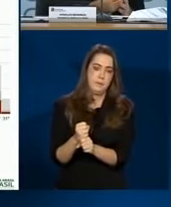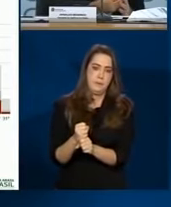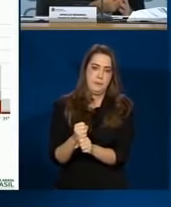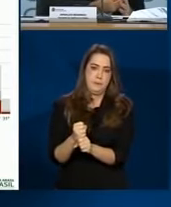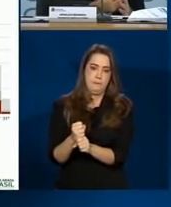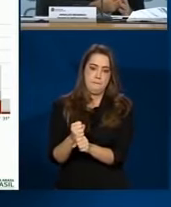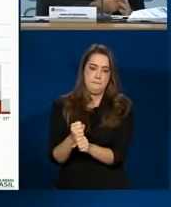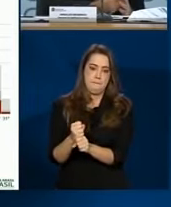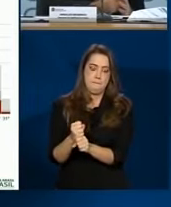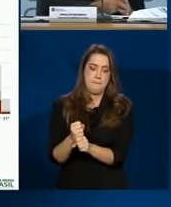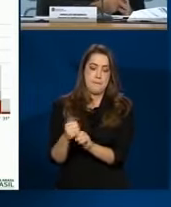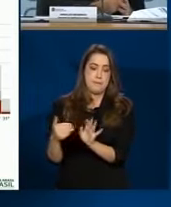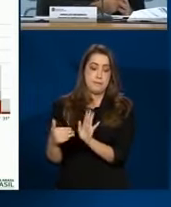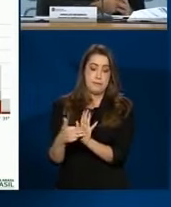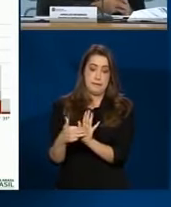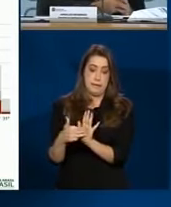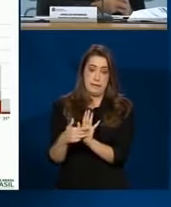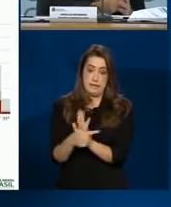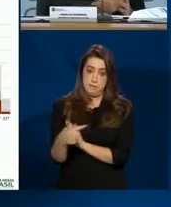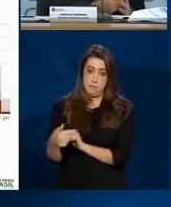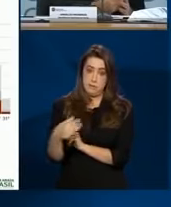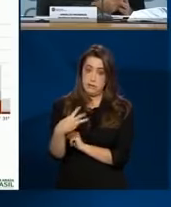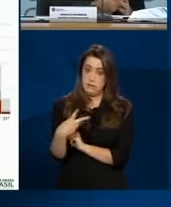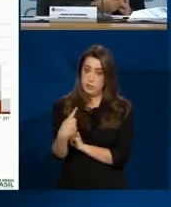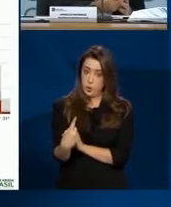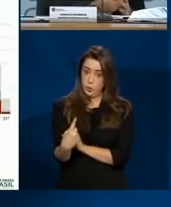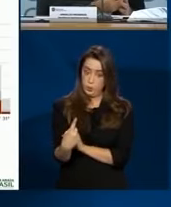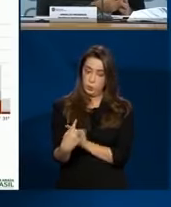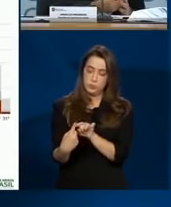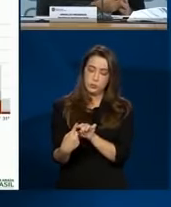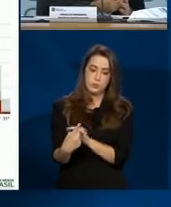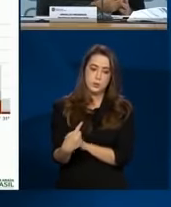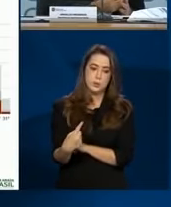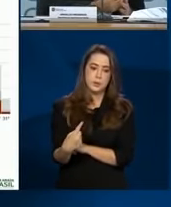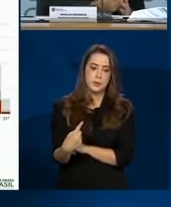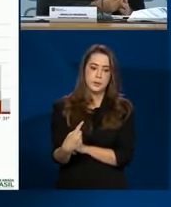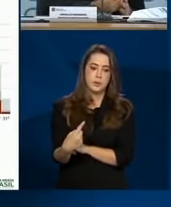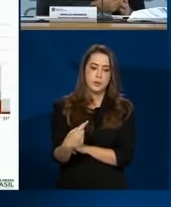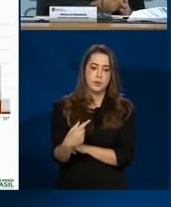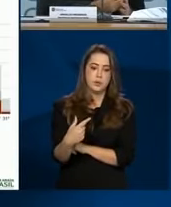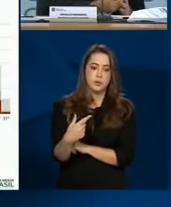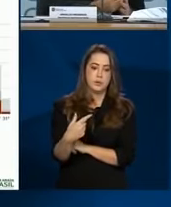até a 31ª semana, um total de